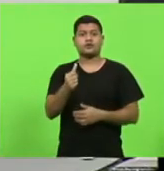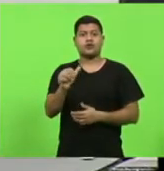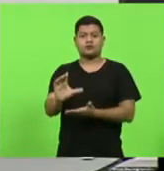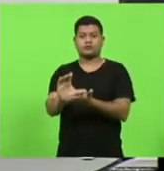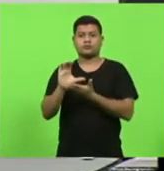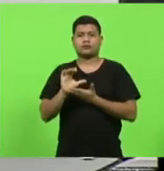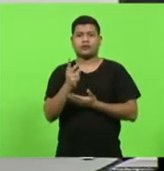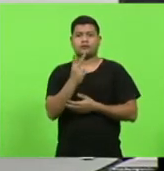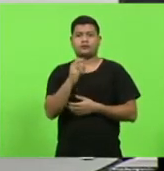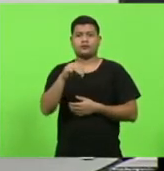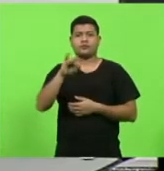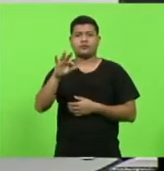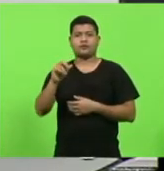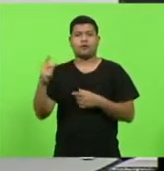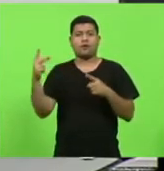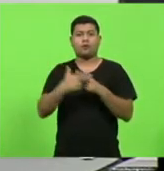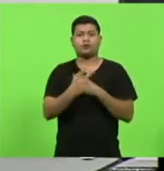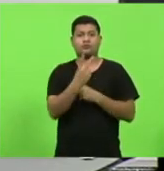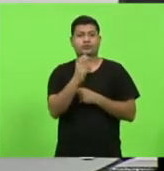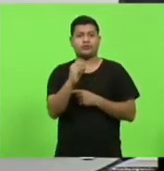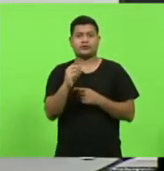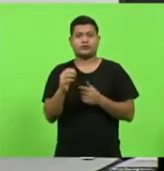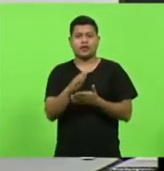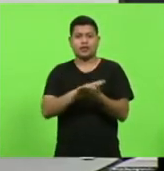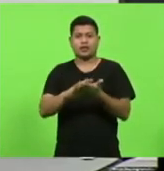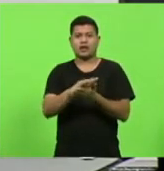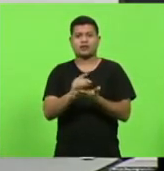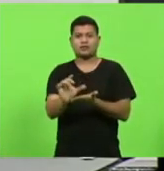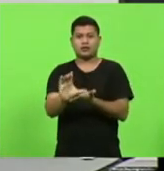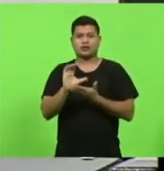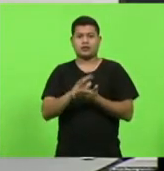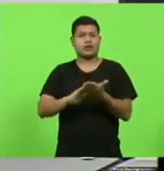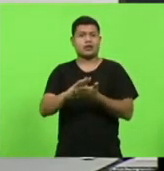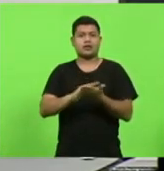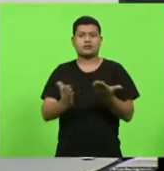São Miguel do Oeste, a 163, divisa com Santa Catarina, Paraná,